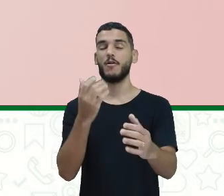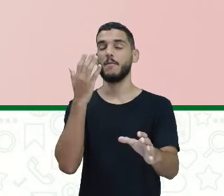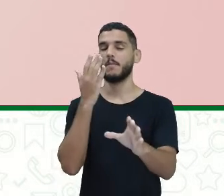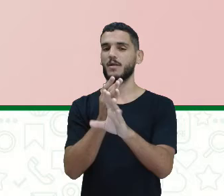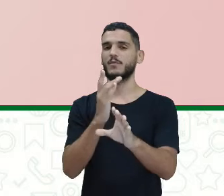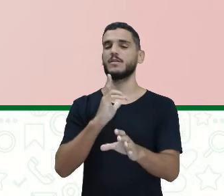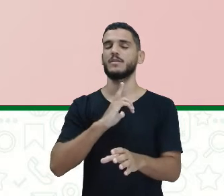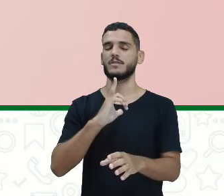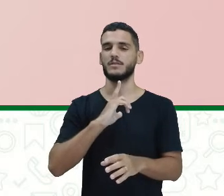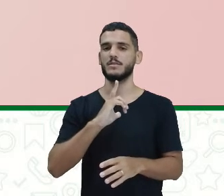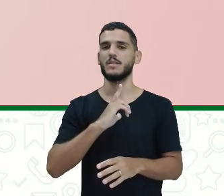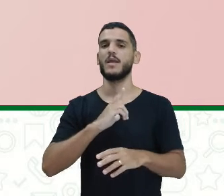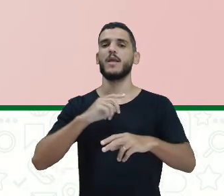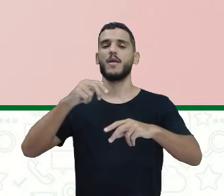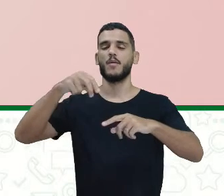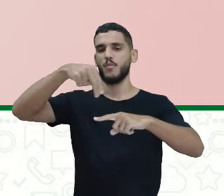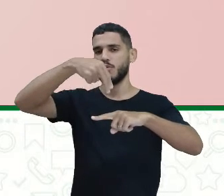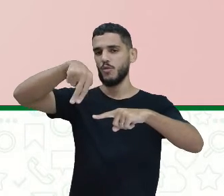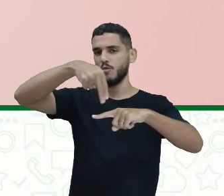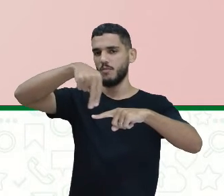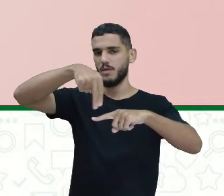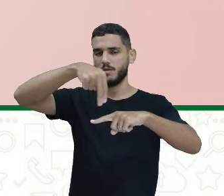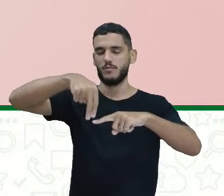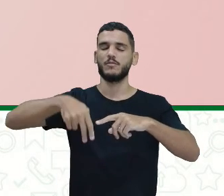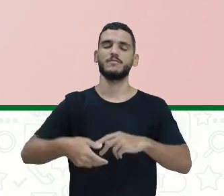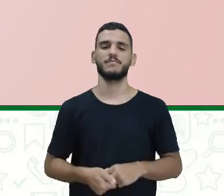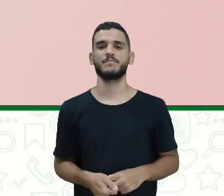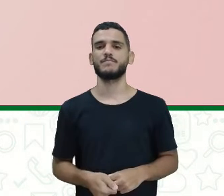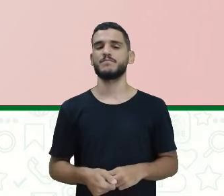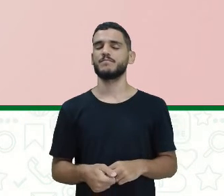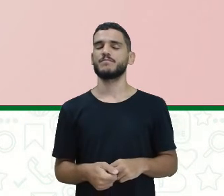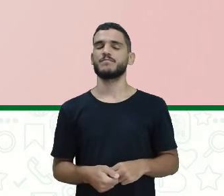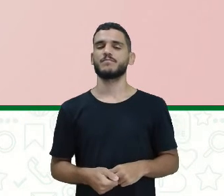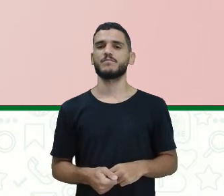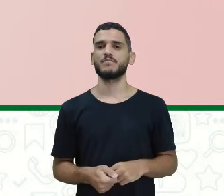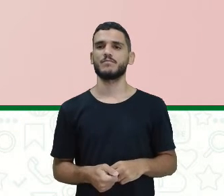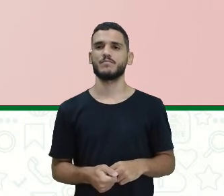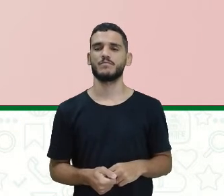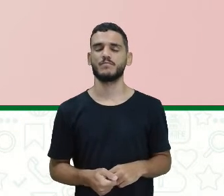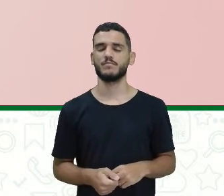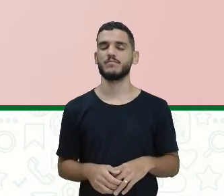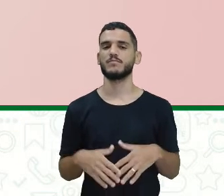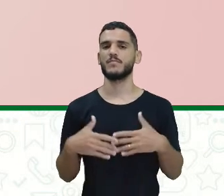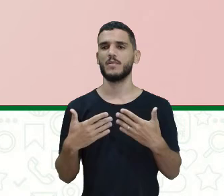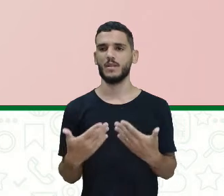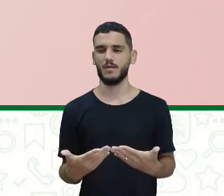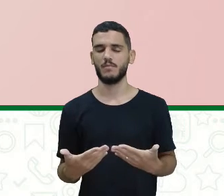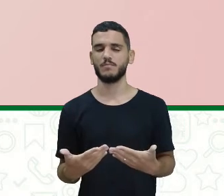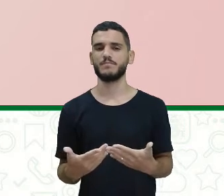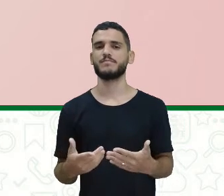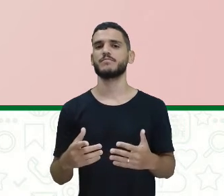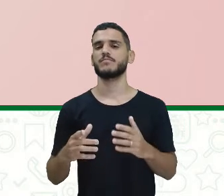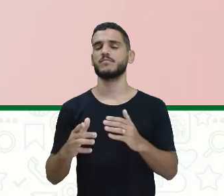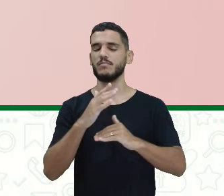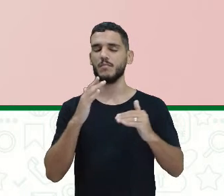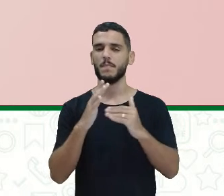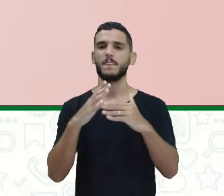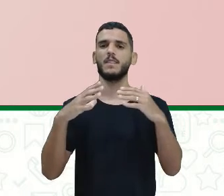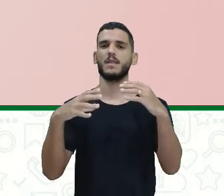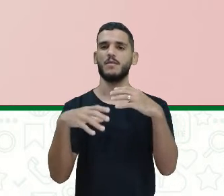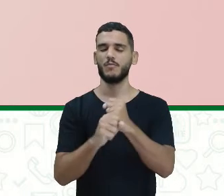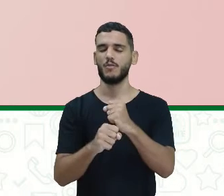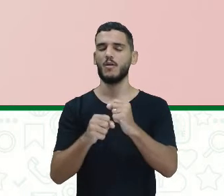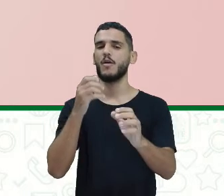meu numerador aí nesse igual, certo? Então, quando eu fizer toda essa soma, eu